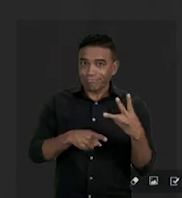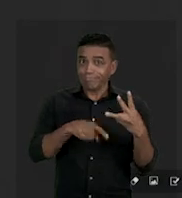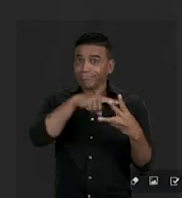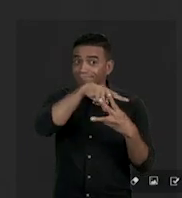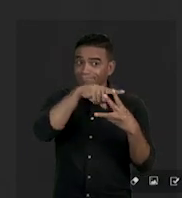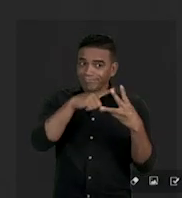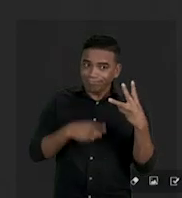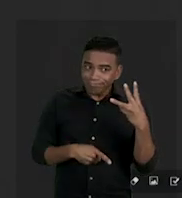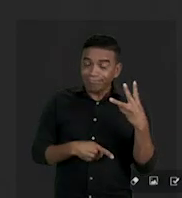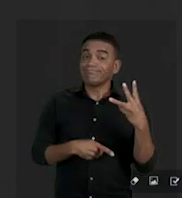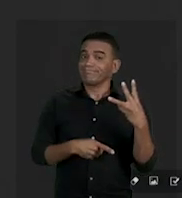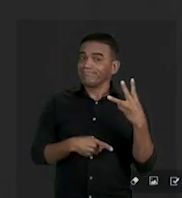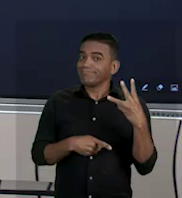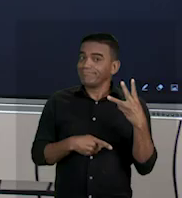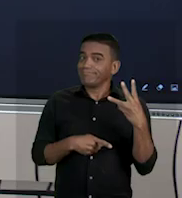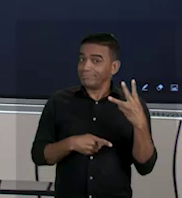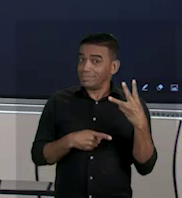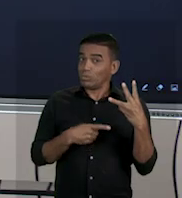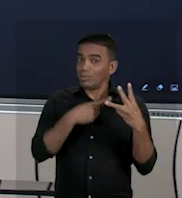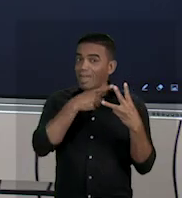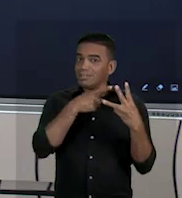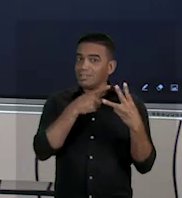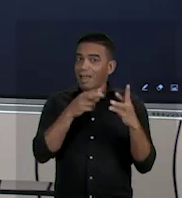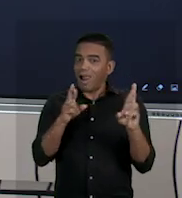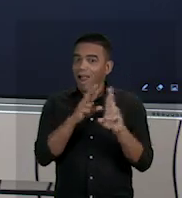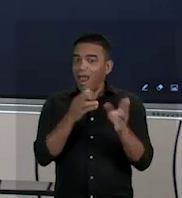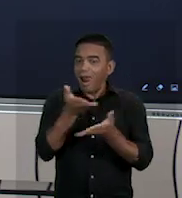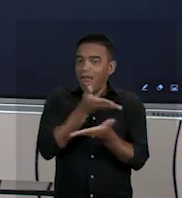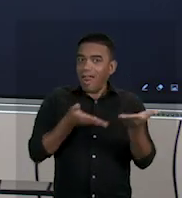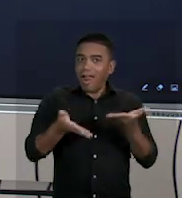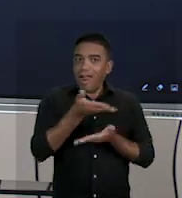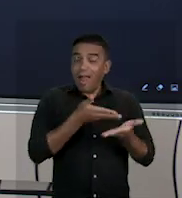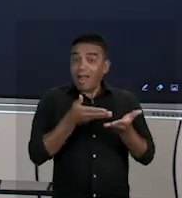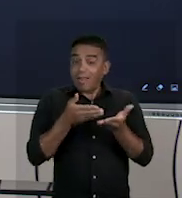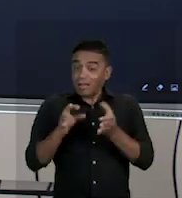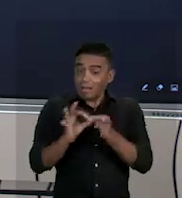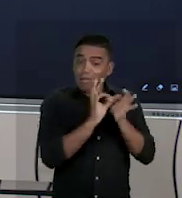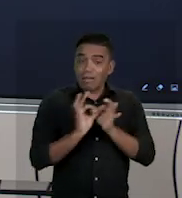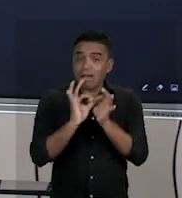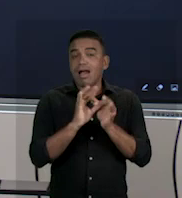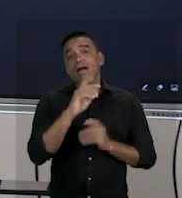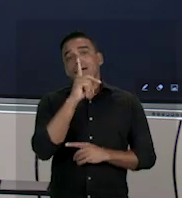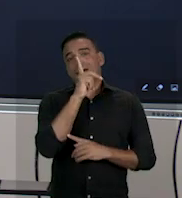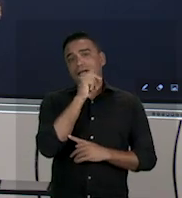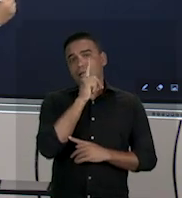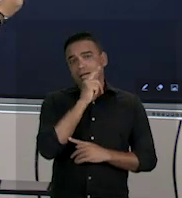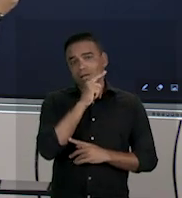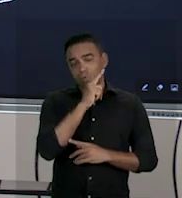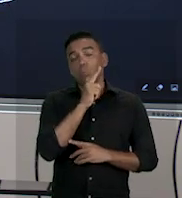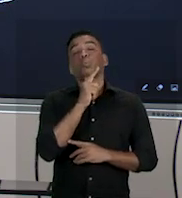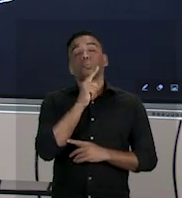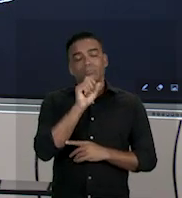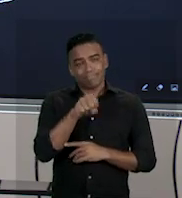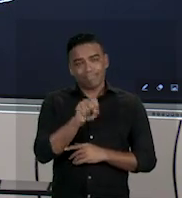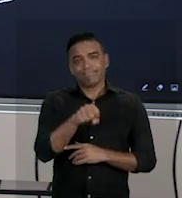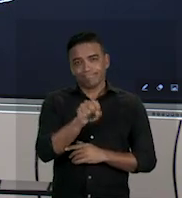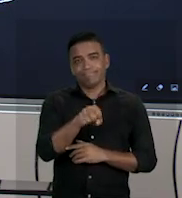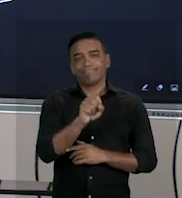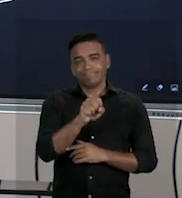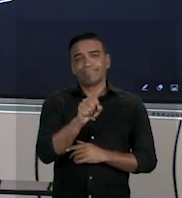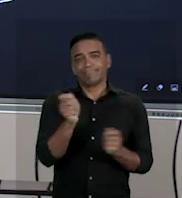Todos os 3 solutos, eles vão interagir com a água. Todos os 3 são capazes de interagir com a água.